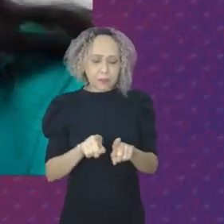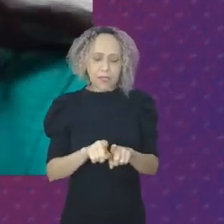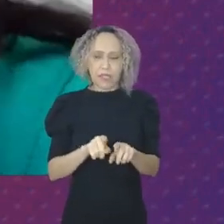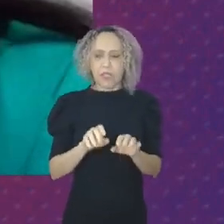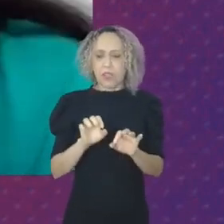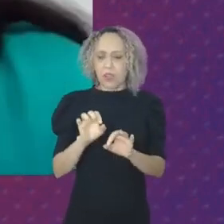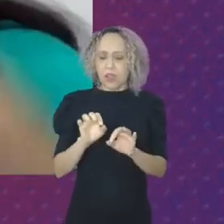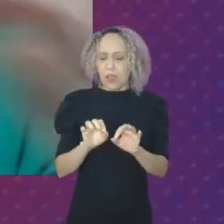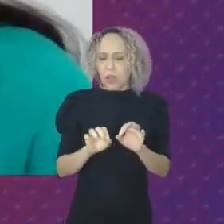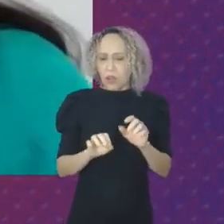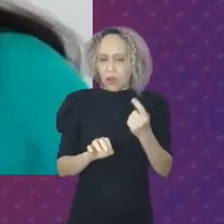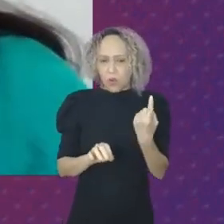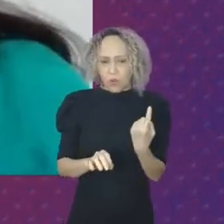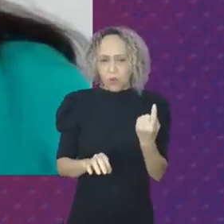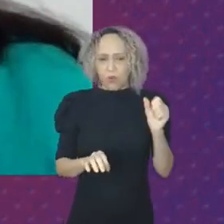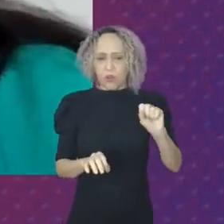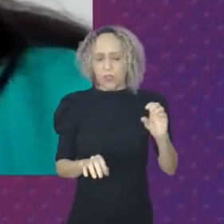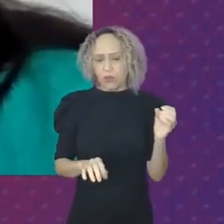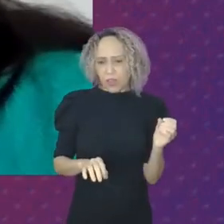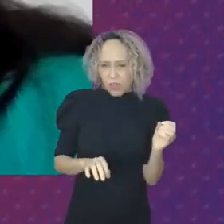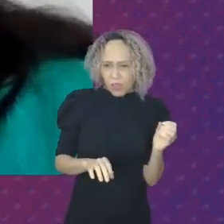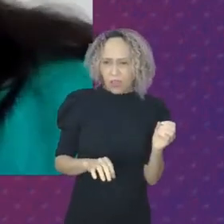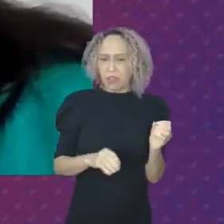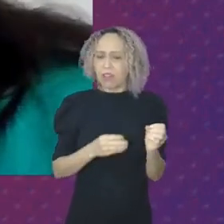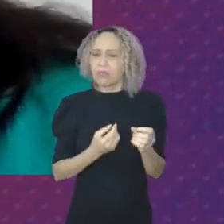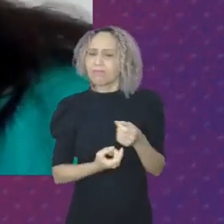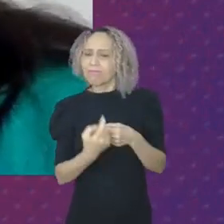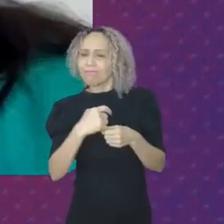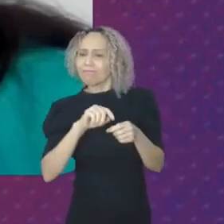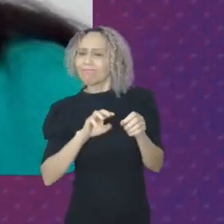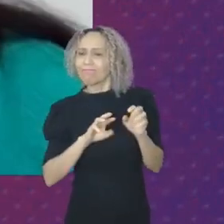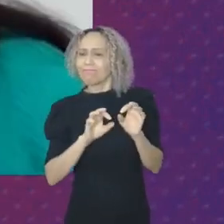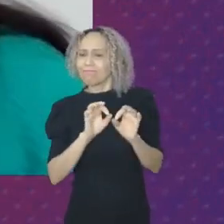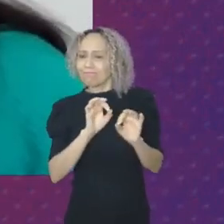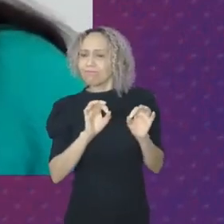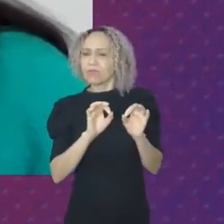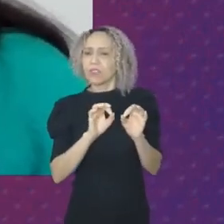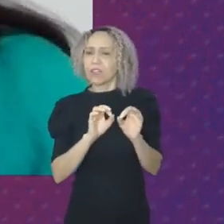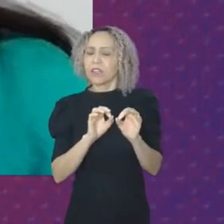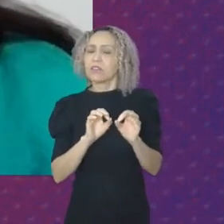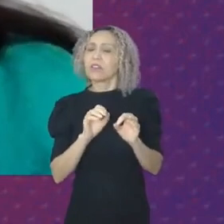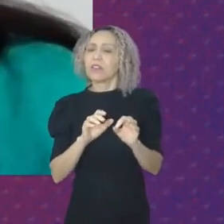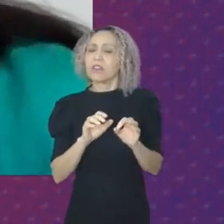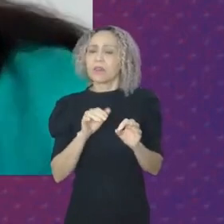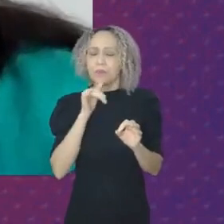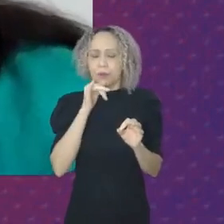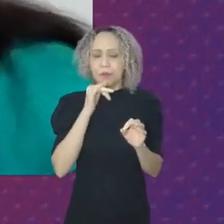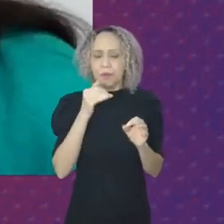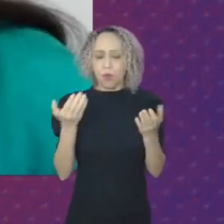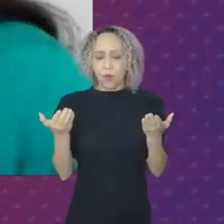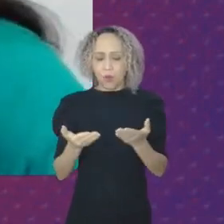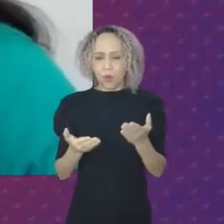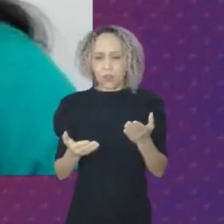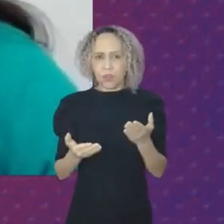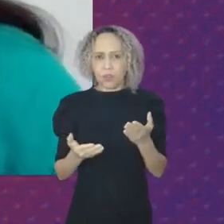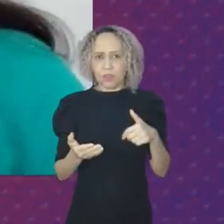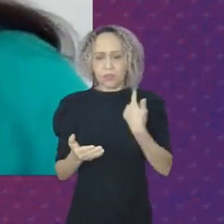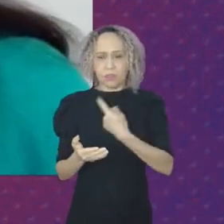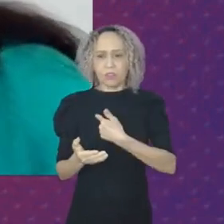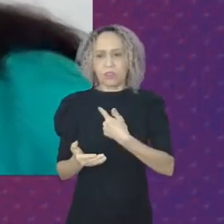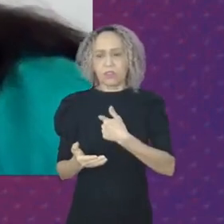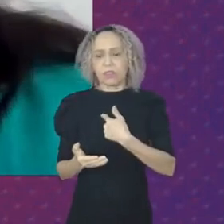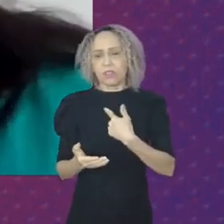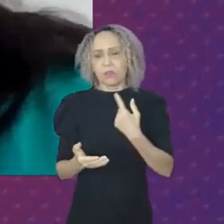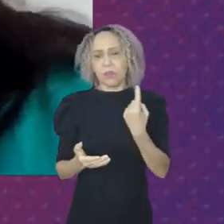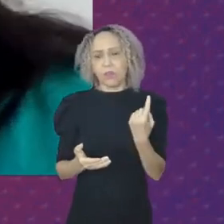Ligue 180 com a ampliação dos canais. Então, hoje você tem o Ligue 180 pelo